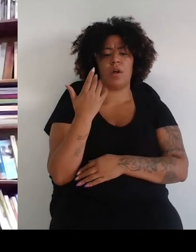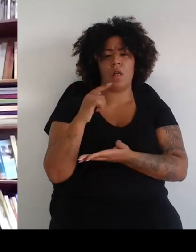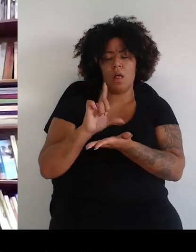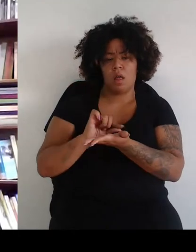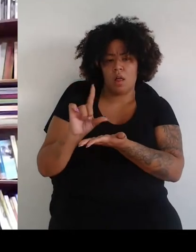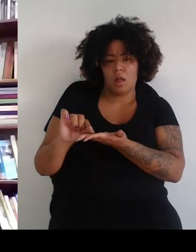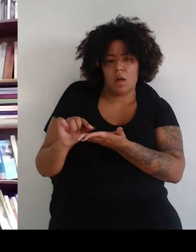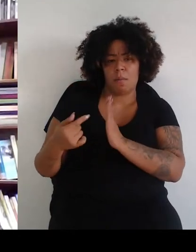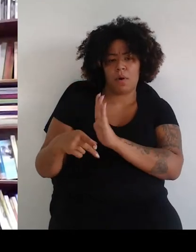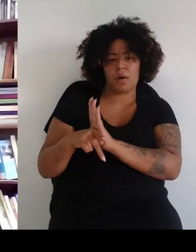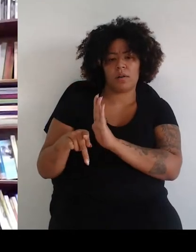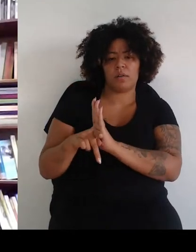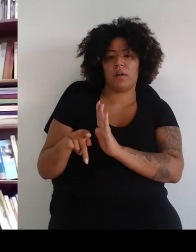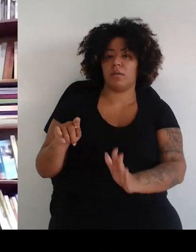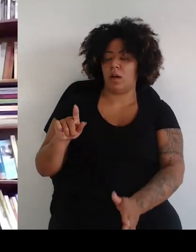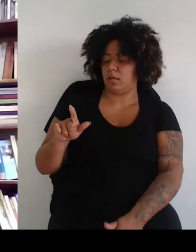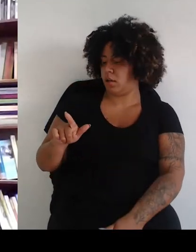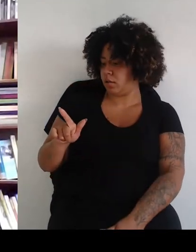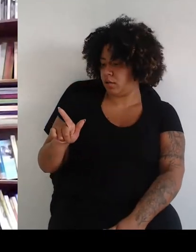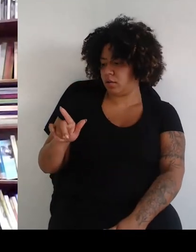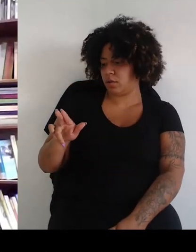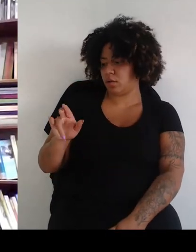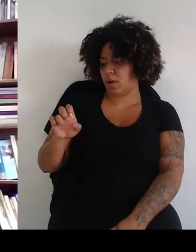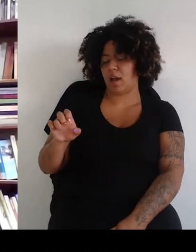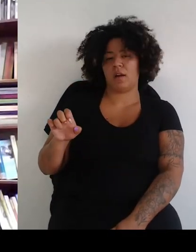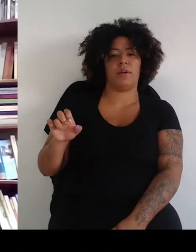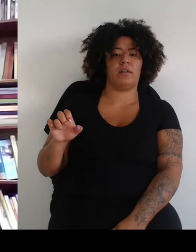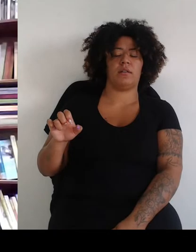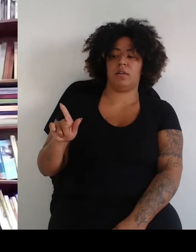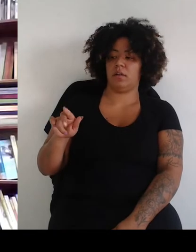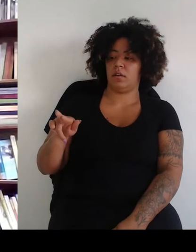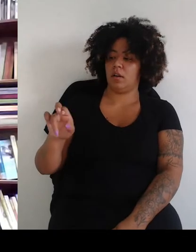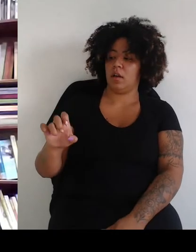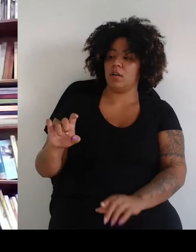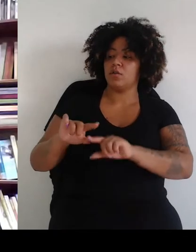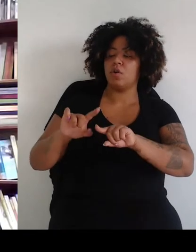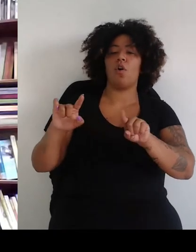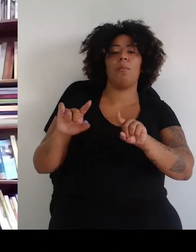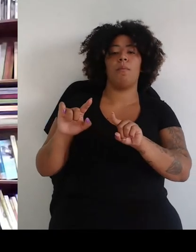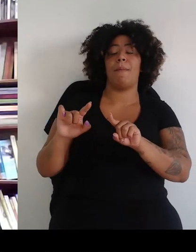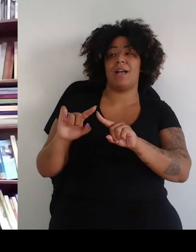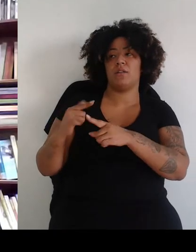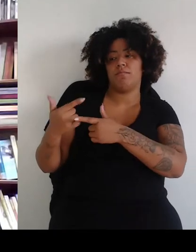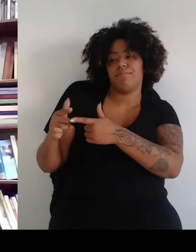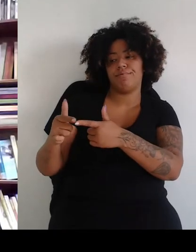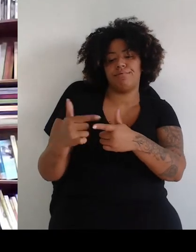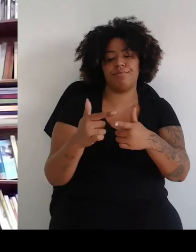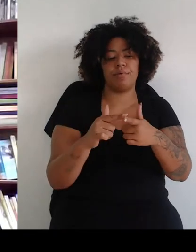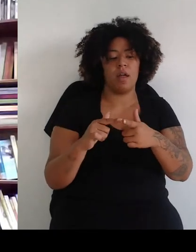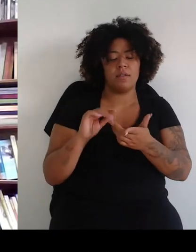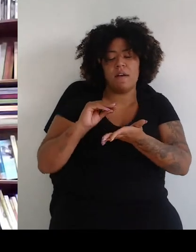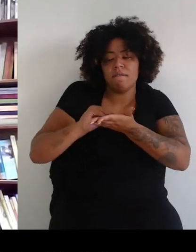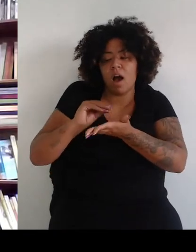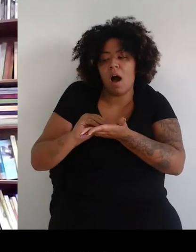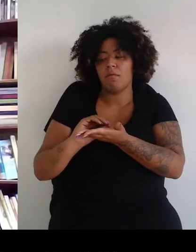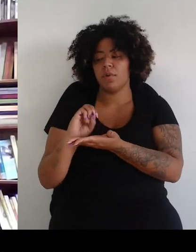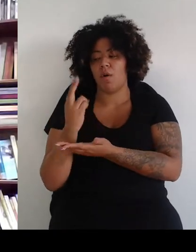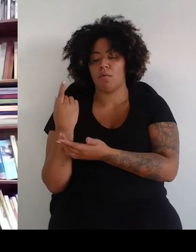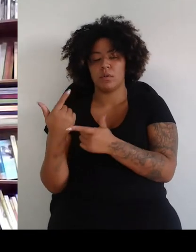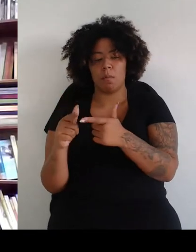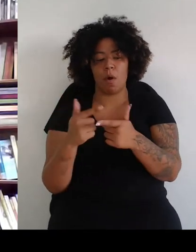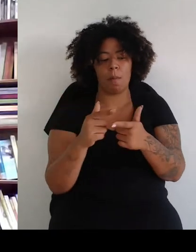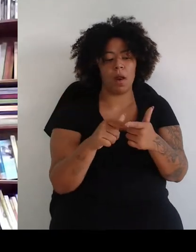sobre os problemas ou seja se essa história Clear ou se essa pauta cuia tem a ver com